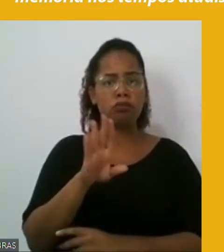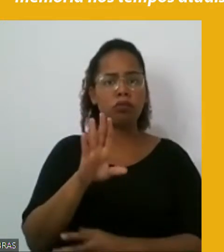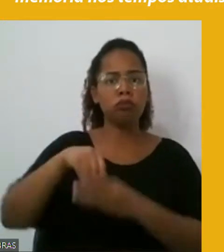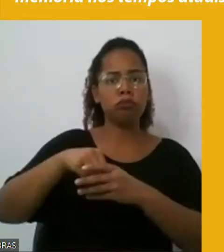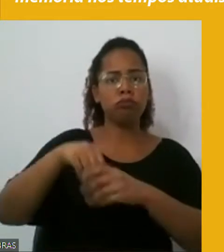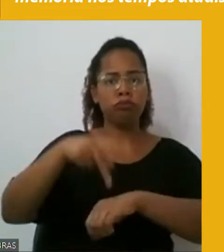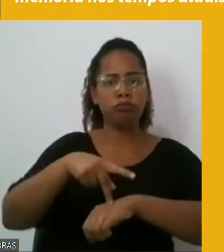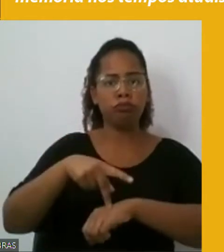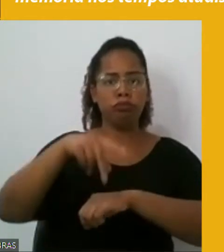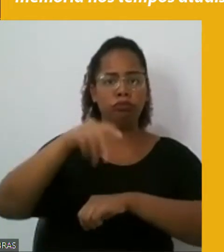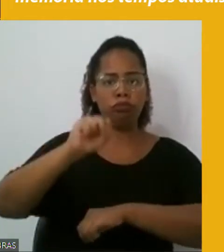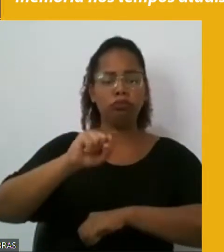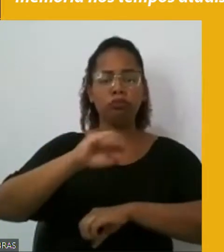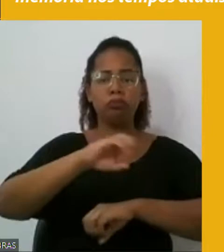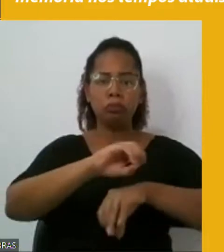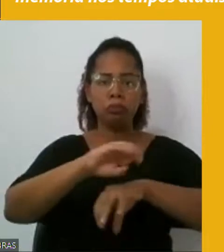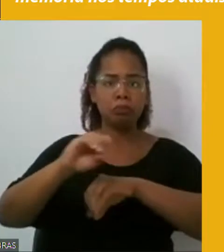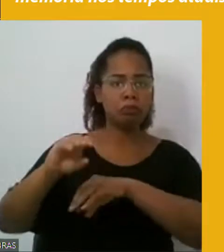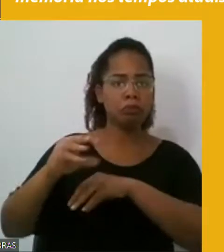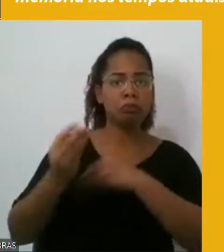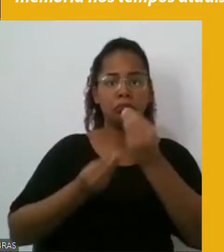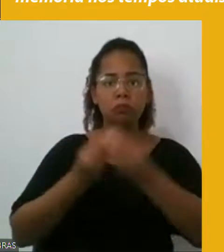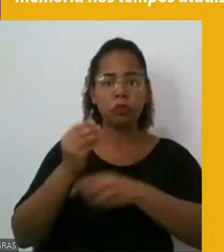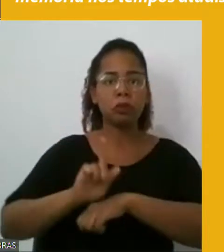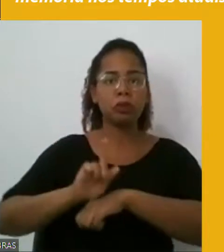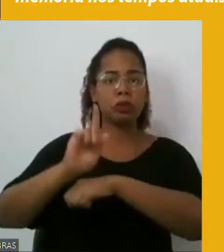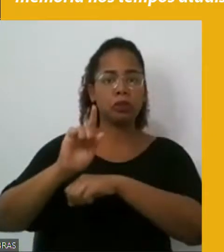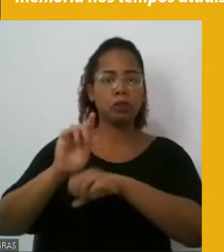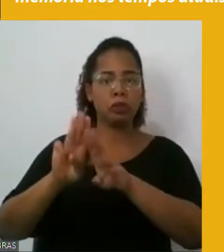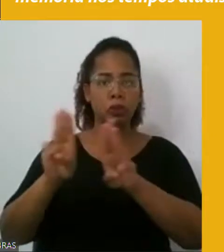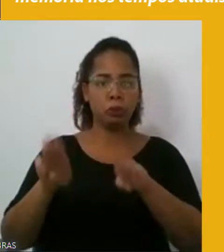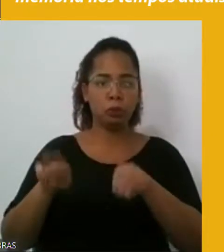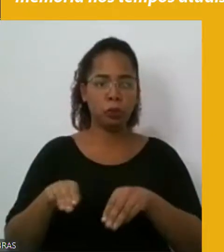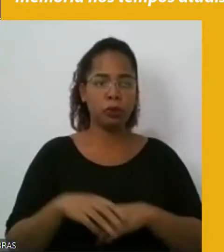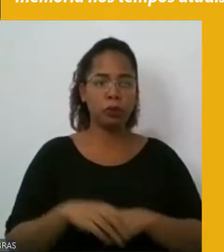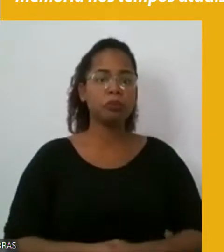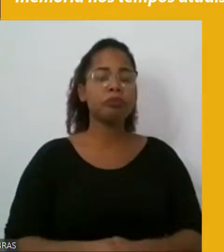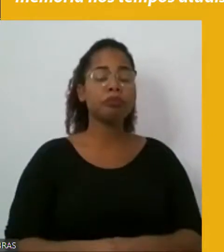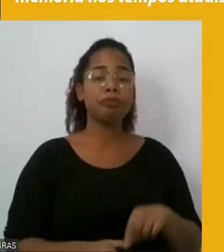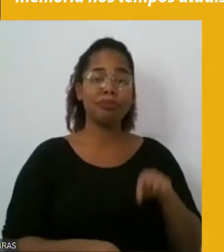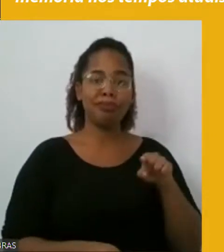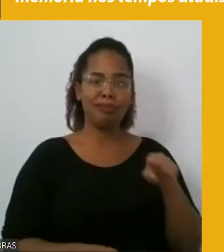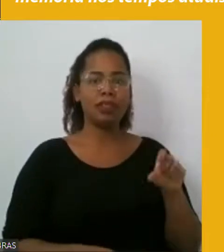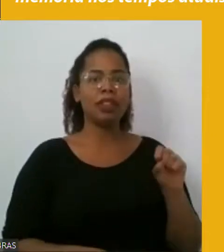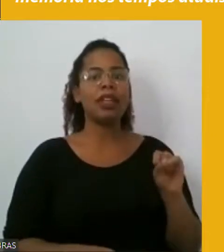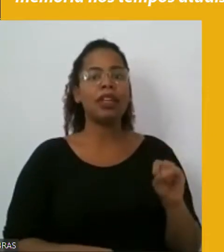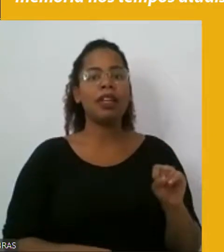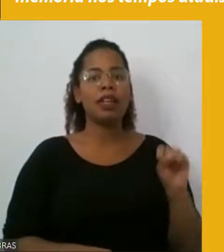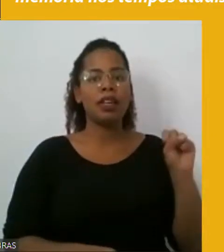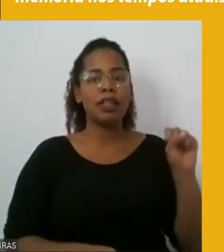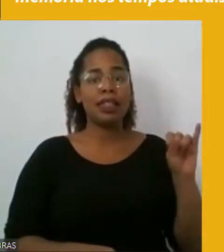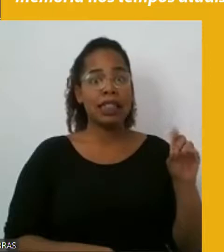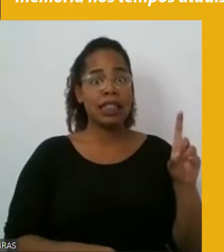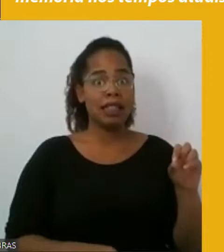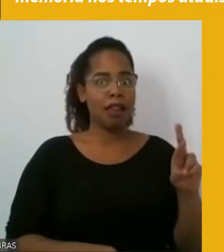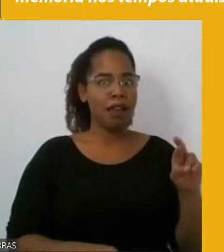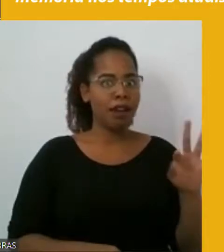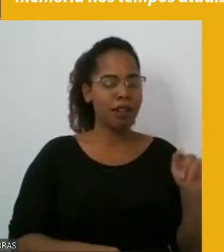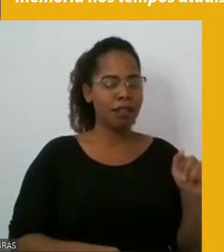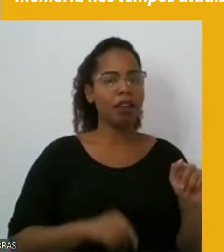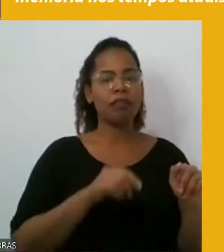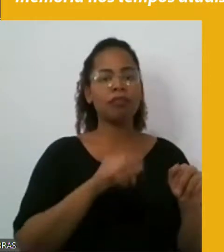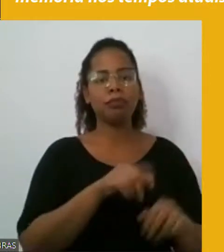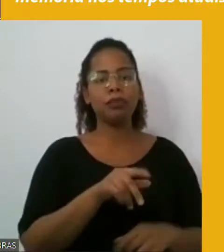em Gestão de Museus da UCAM. E Sidarta Ribeiro, ele é professor titular de Neurociências e vice-diretor